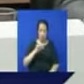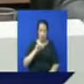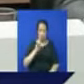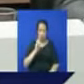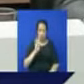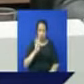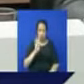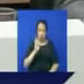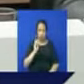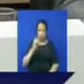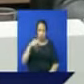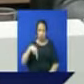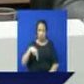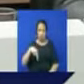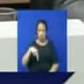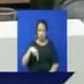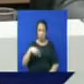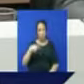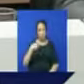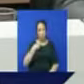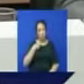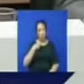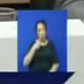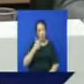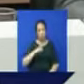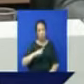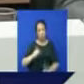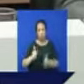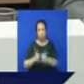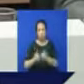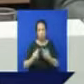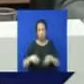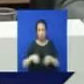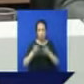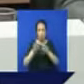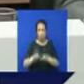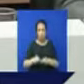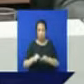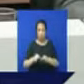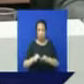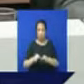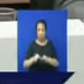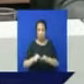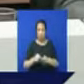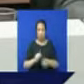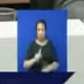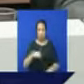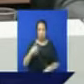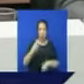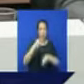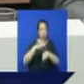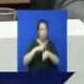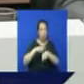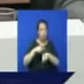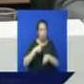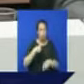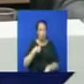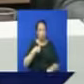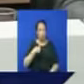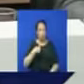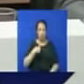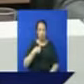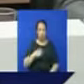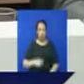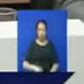momento não permite que nós continuemos juntos, tenha certeza que em breve, né, terei a oportunidade de estar acolhido em